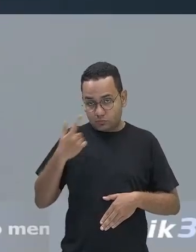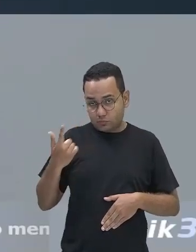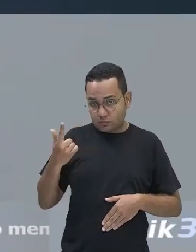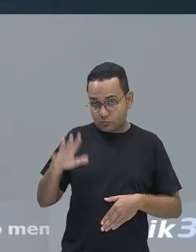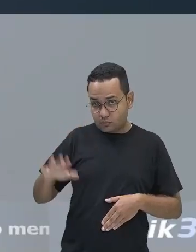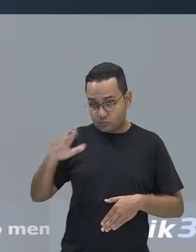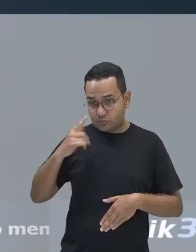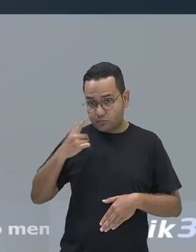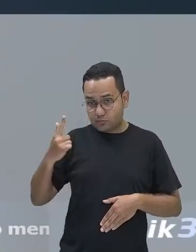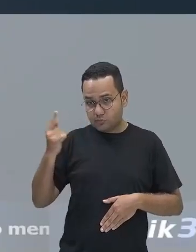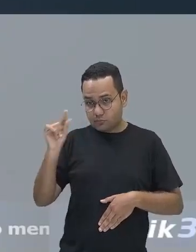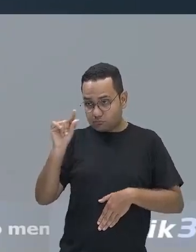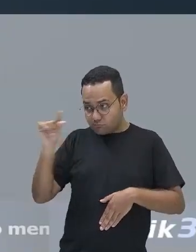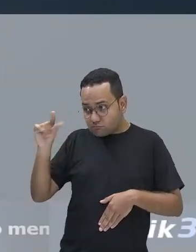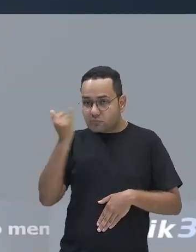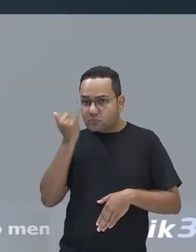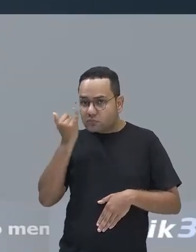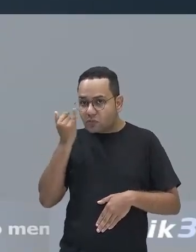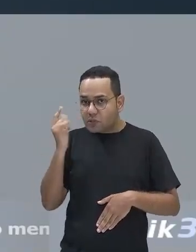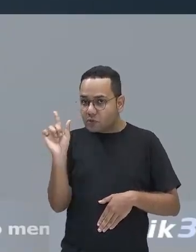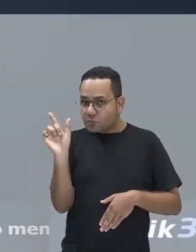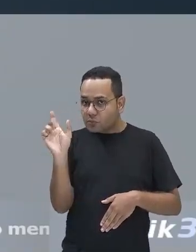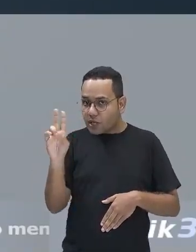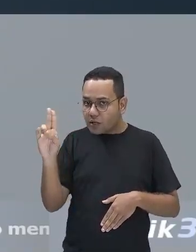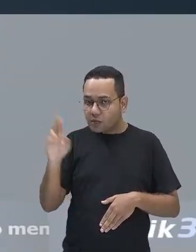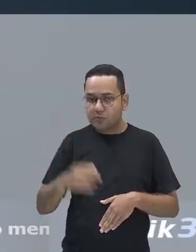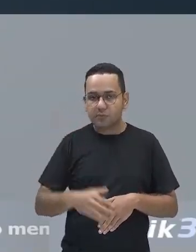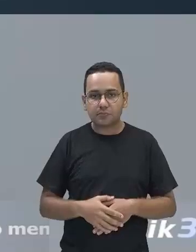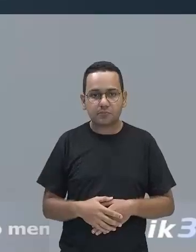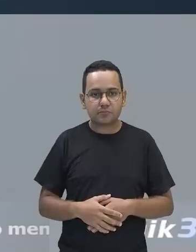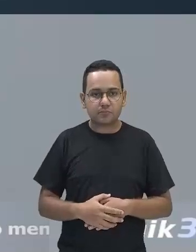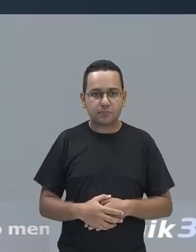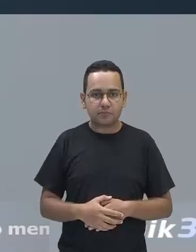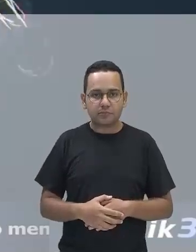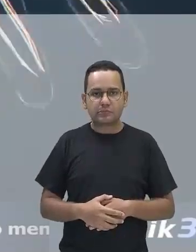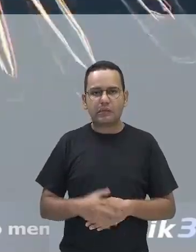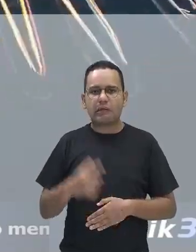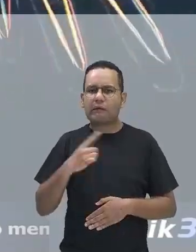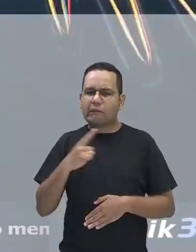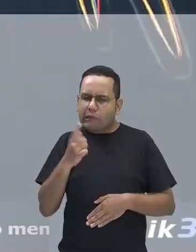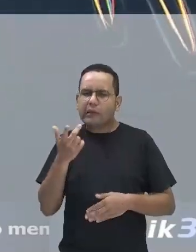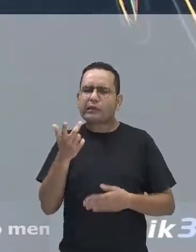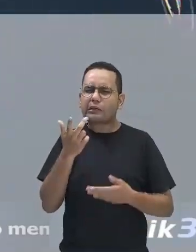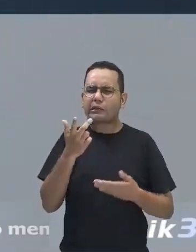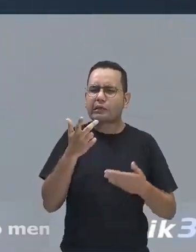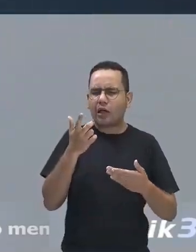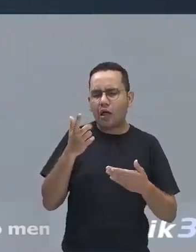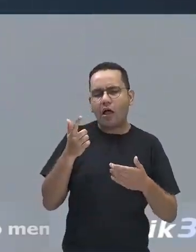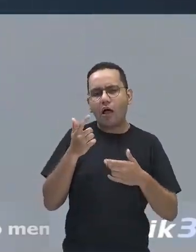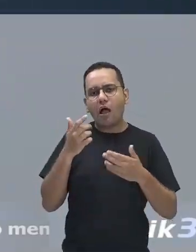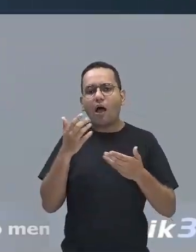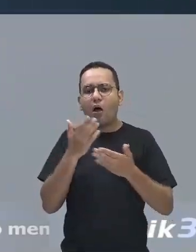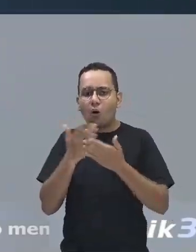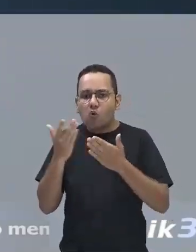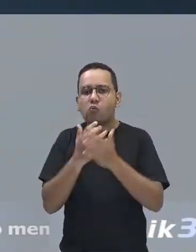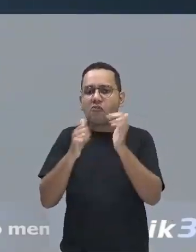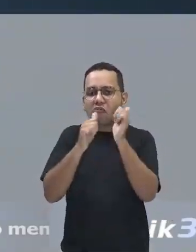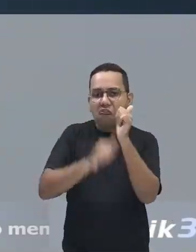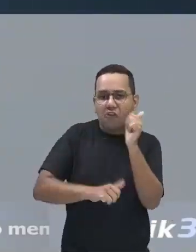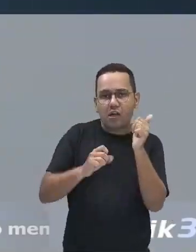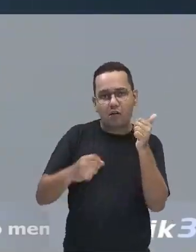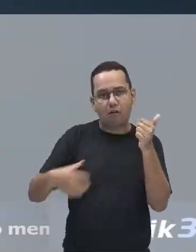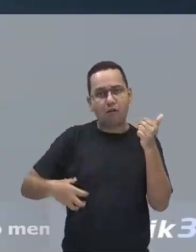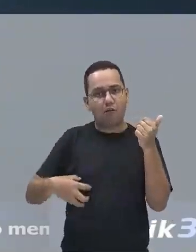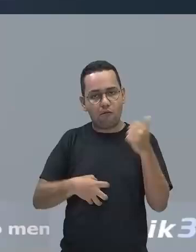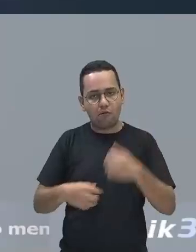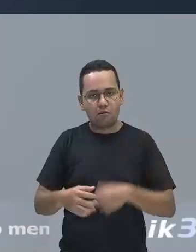imagem, certo? Escondido aí um pouco por alguns órgãos, tá? Vasos e veias, etc. E a gente vai passar agora